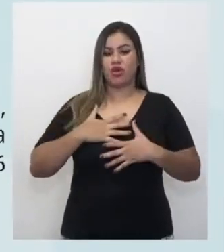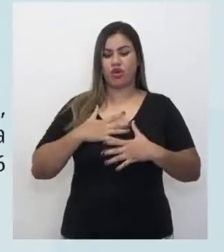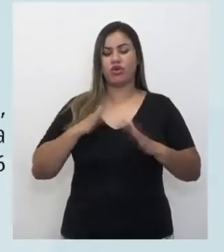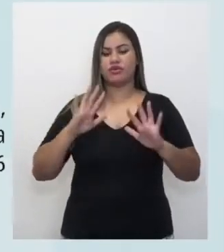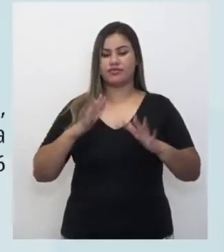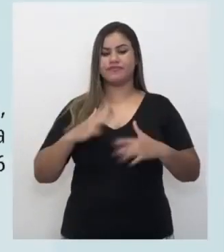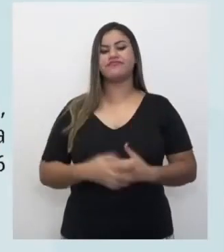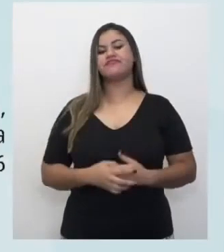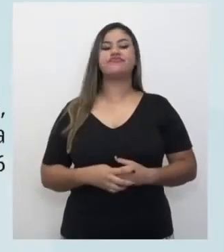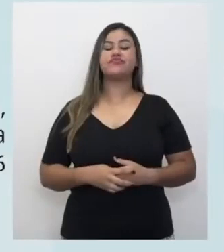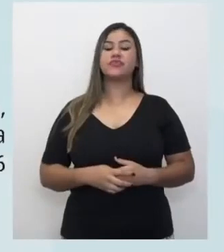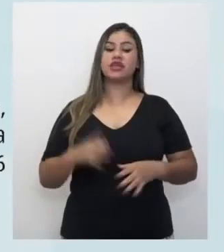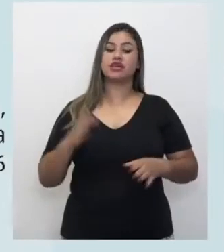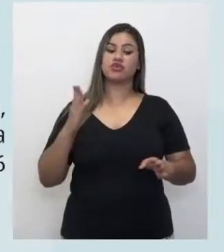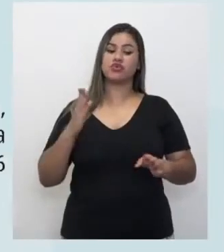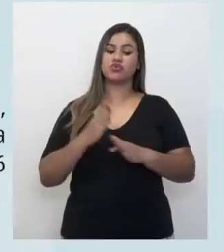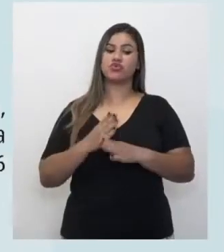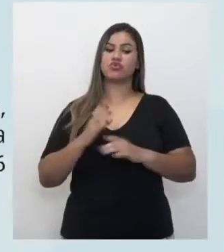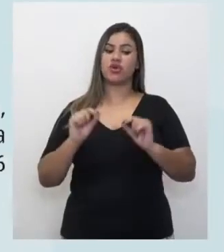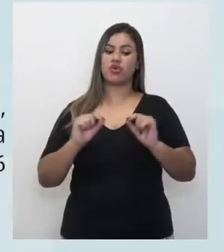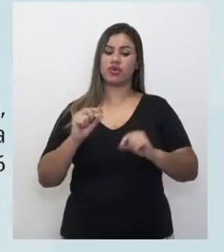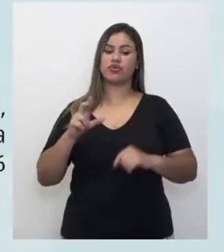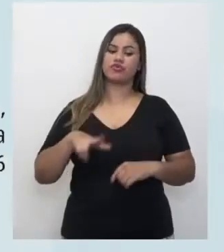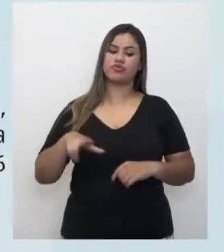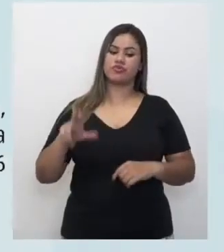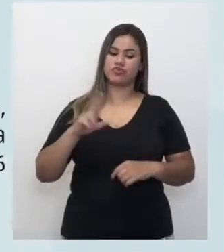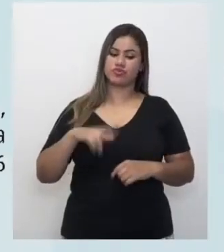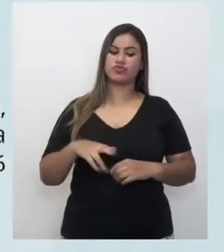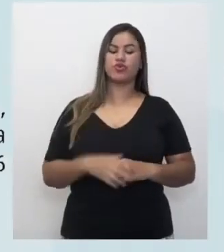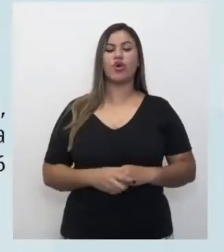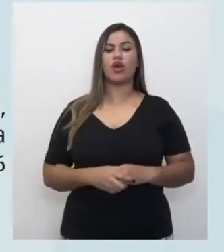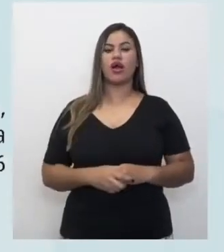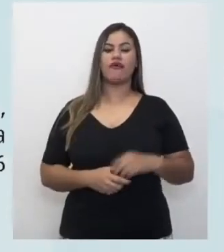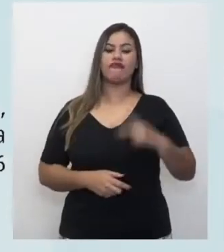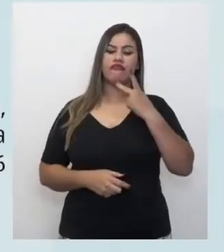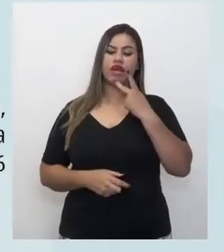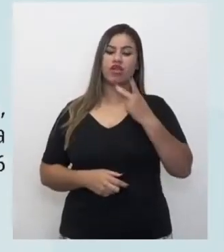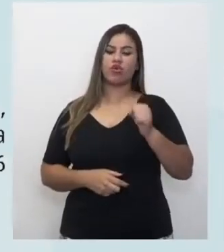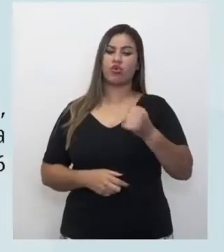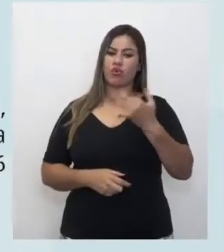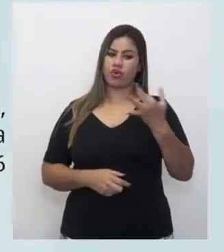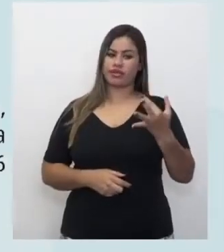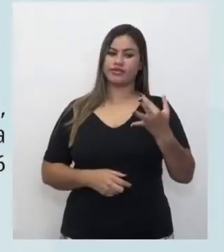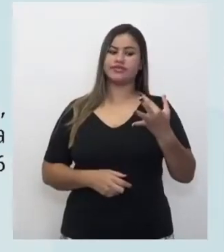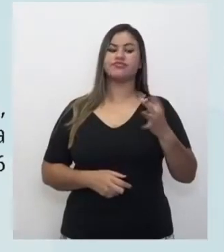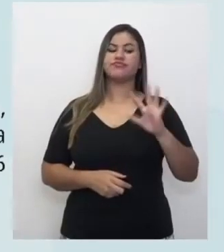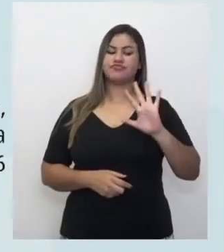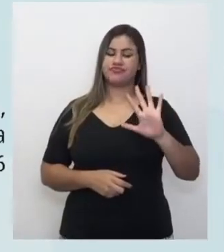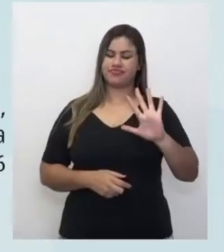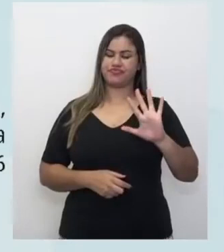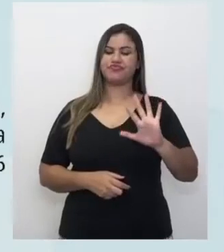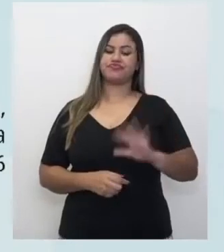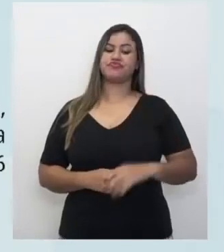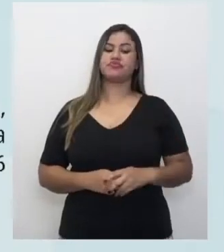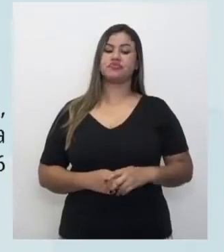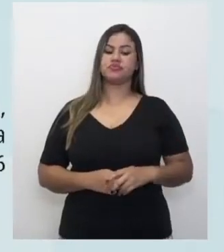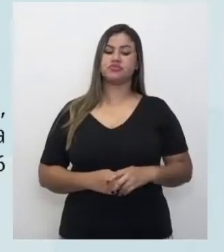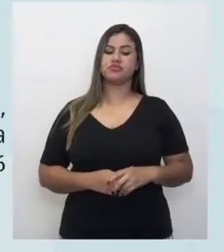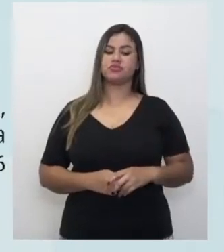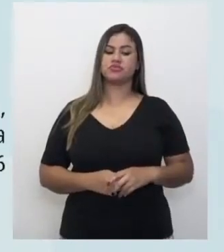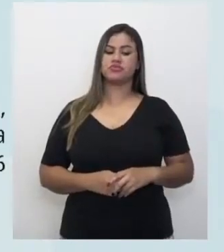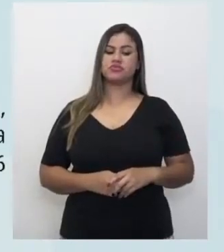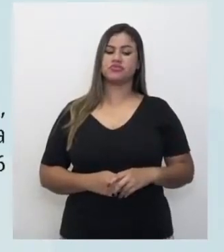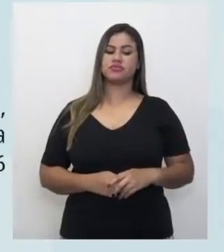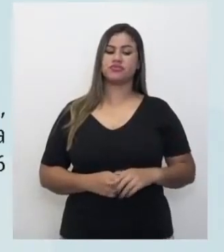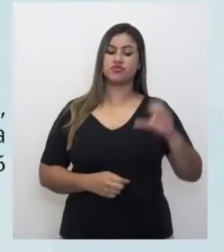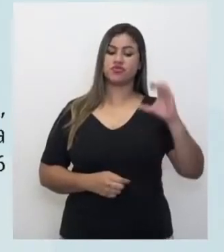coisa. Bom, a gente quer achar primeiro o consumo. Claro que ele falou o preço do consumo, depois a gente vai ver isso do preço. Mas para achar o consumo, que é a letra